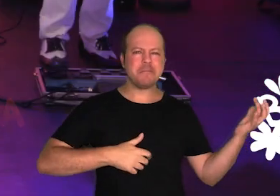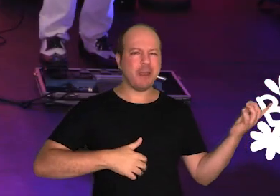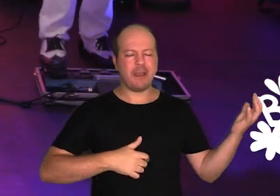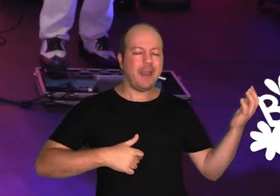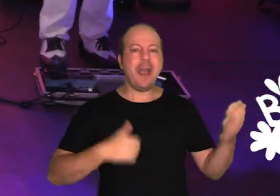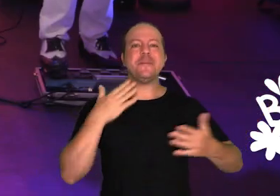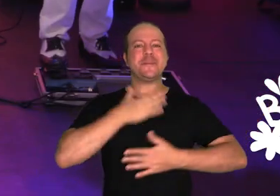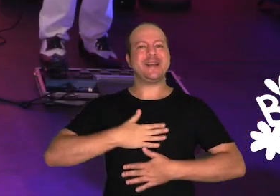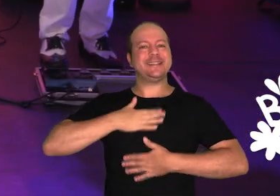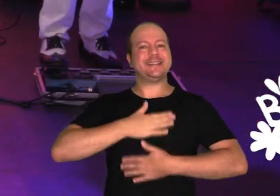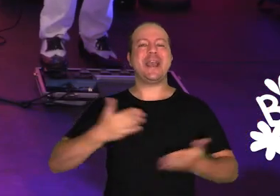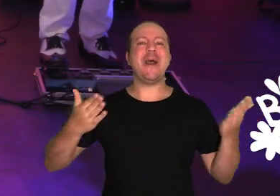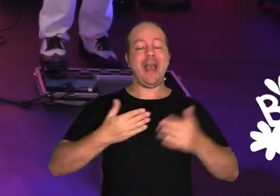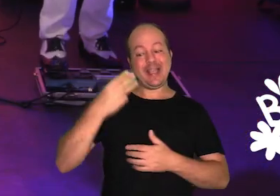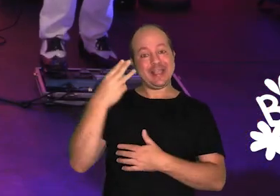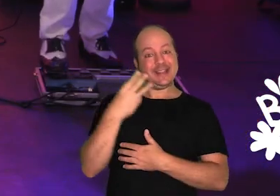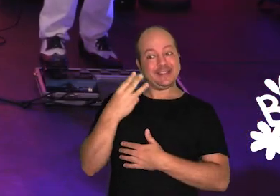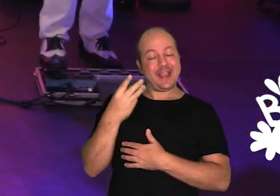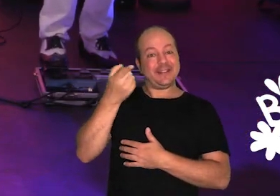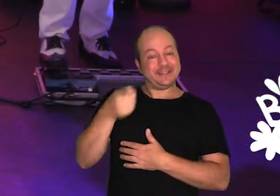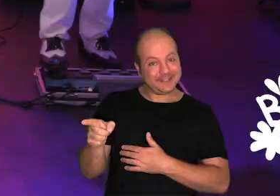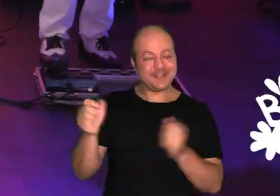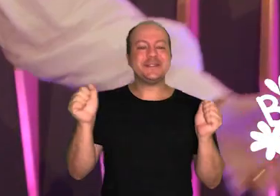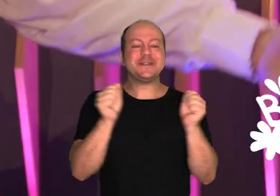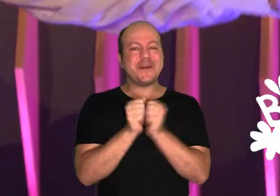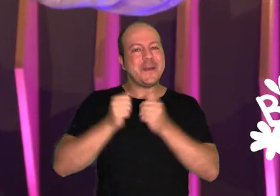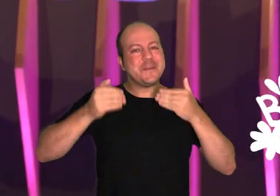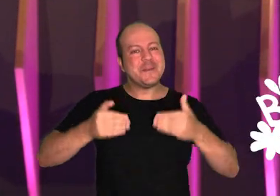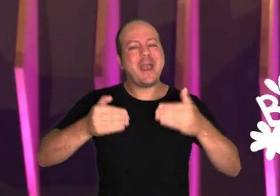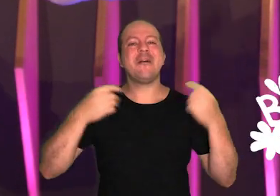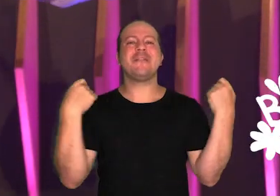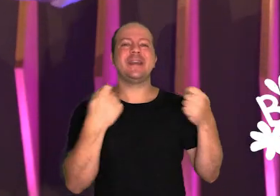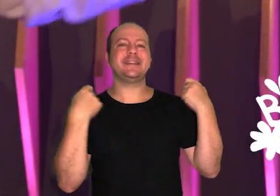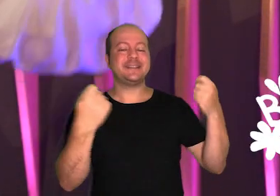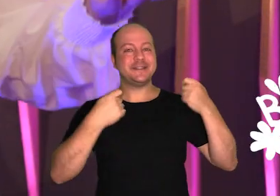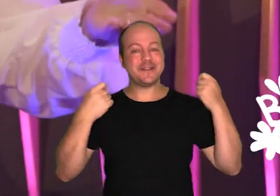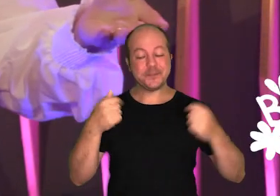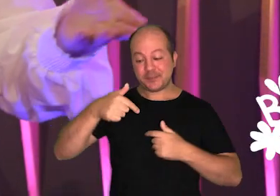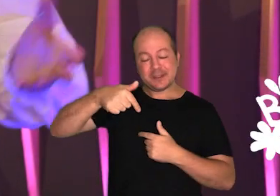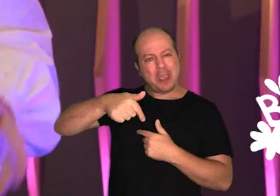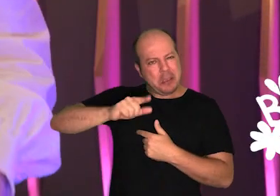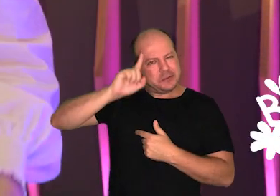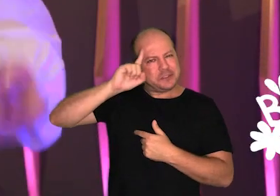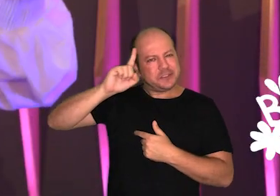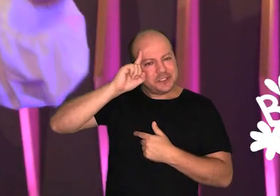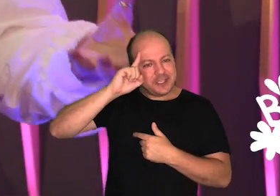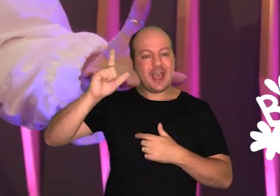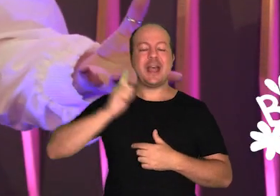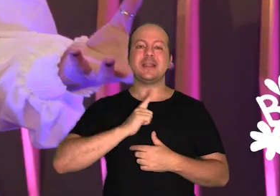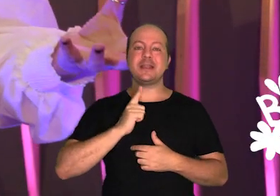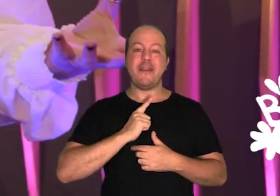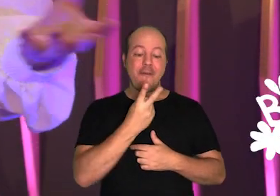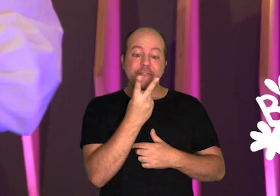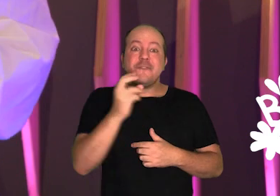grande prazer de apresentar pela terceira vez consecutiva este festival que em apenas 7 dias recebeu mais de